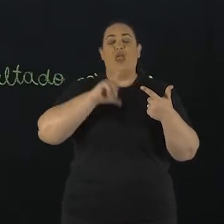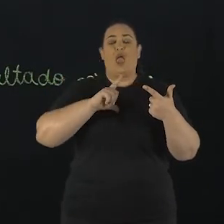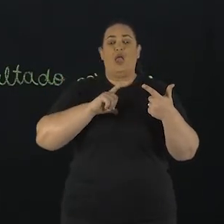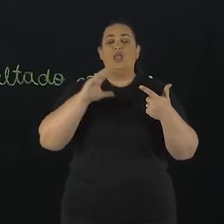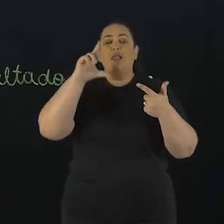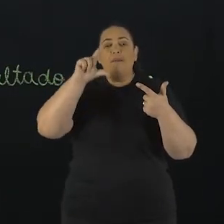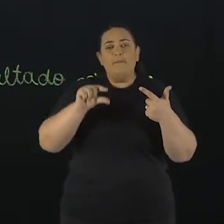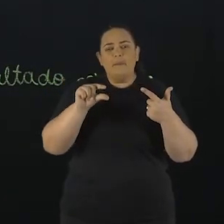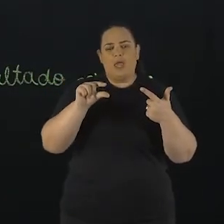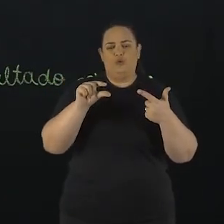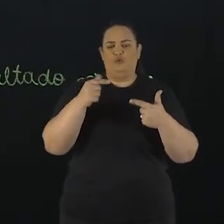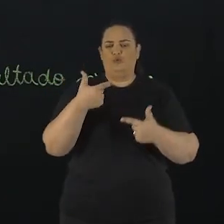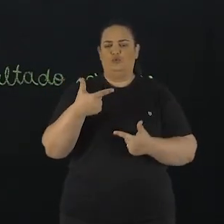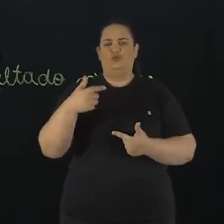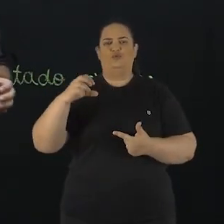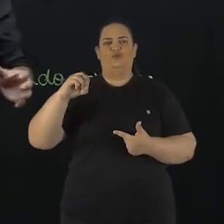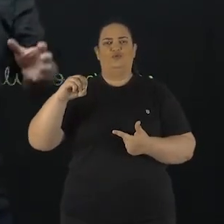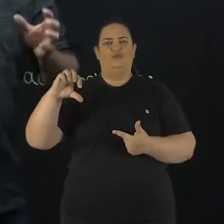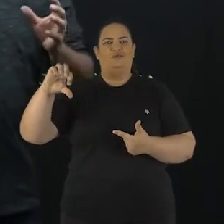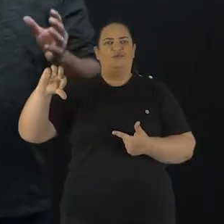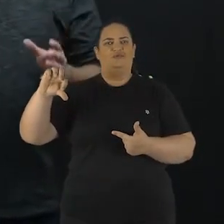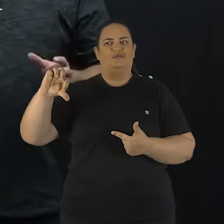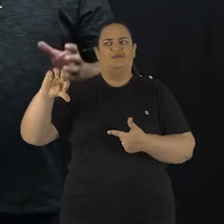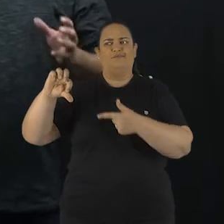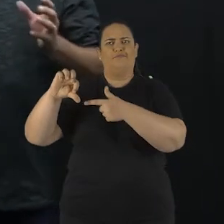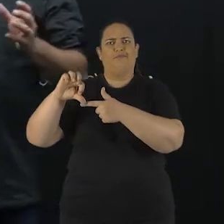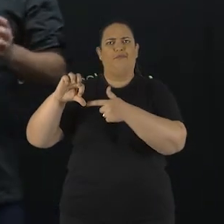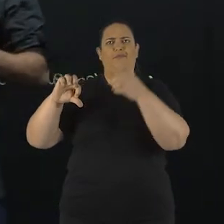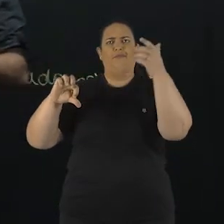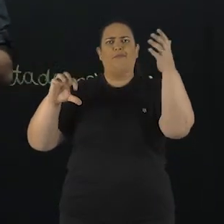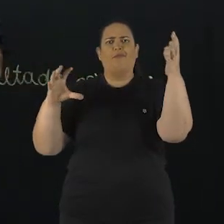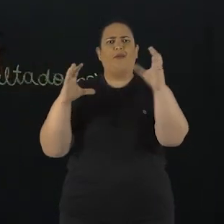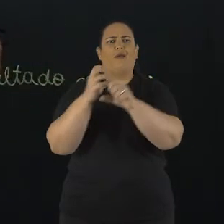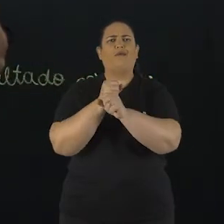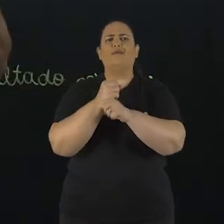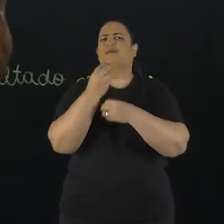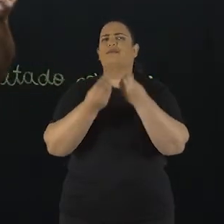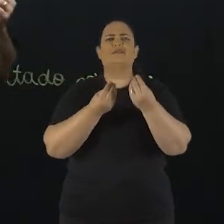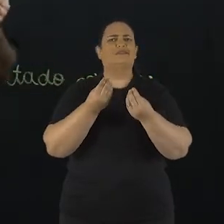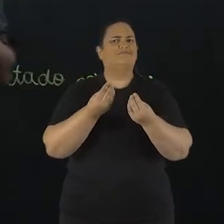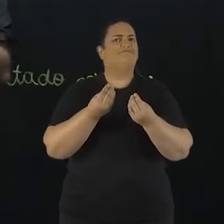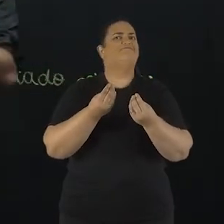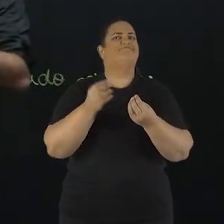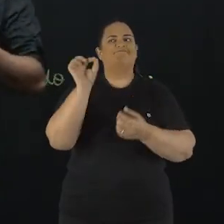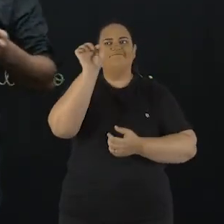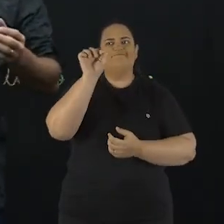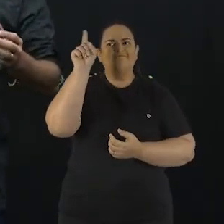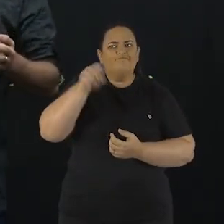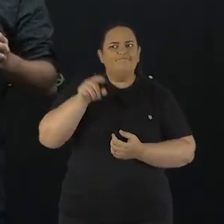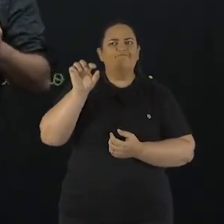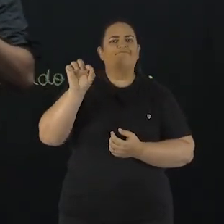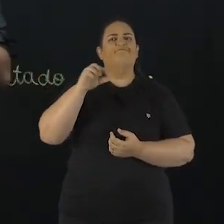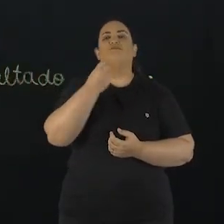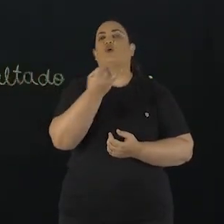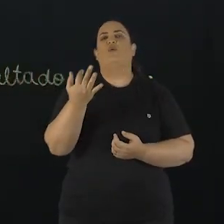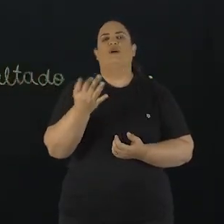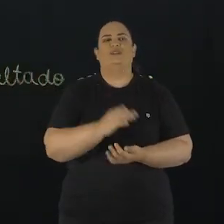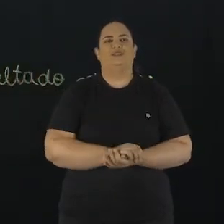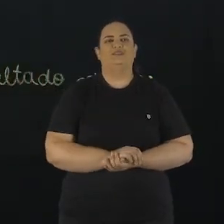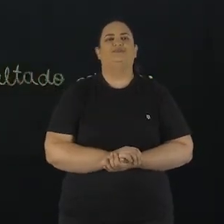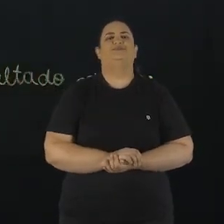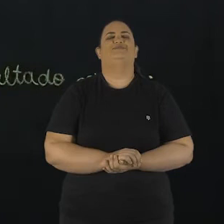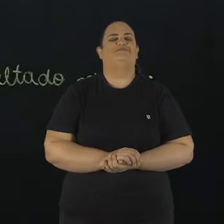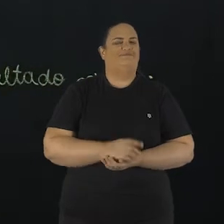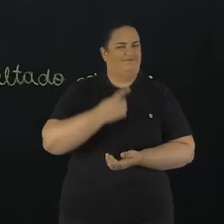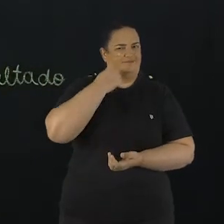espectadores. Qual foi a redução percentual? O que a gente analisa aqui nessa questão inicialmente? A gente já